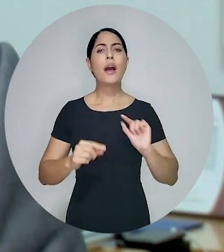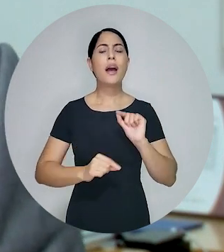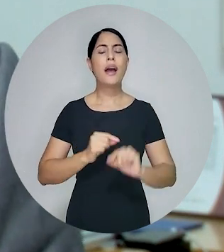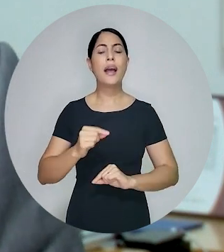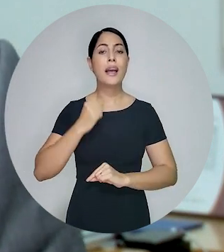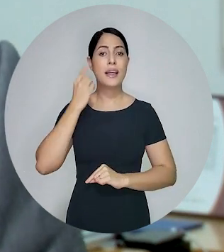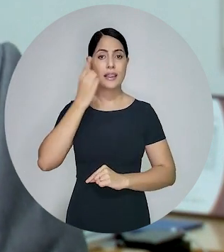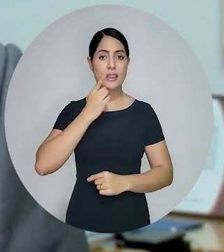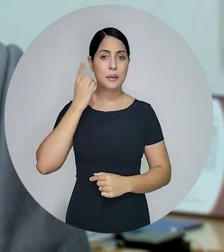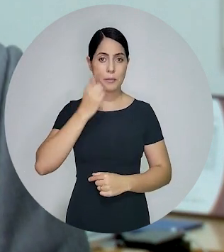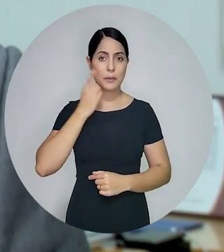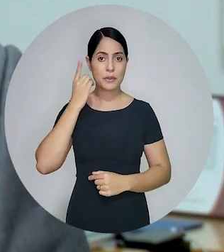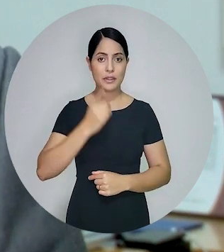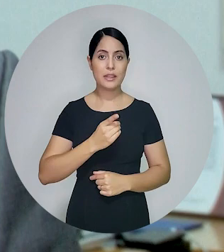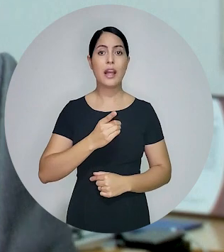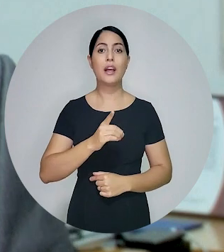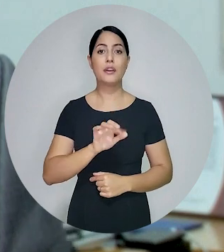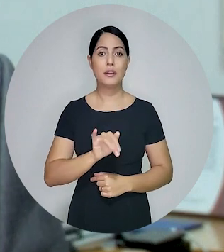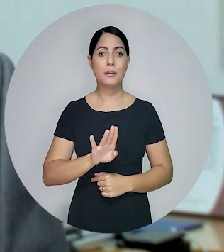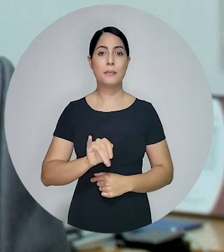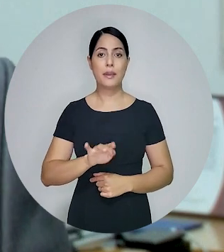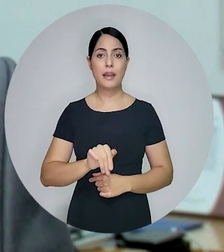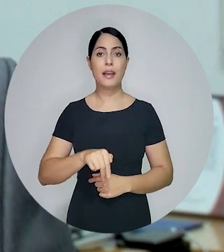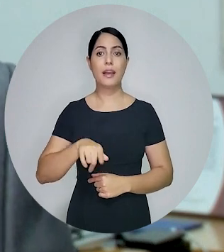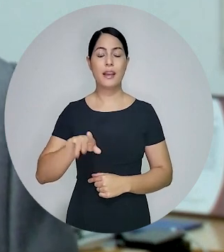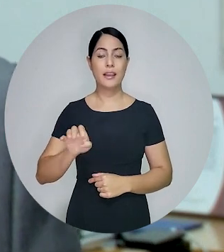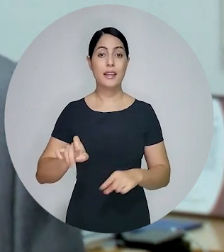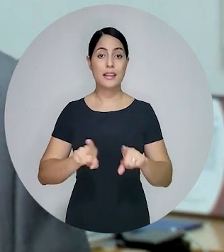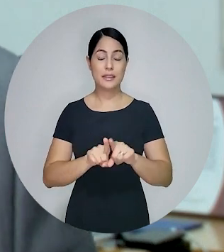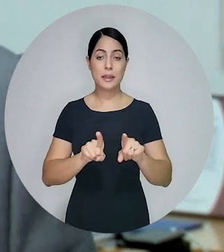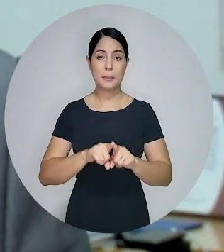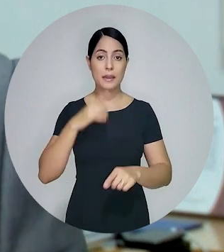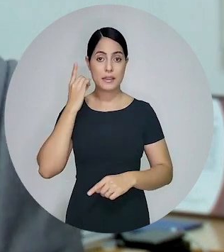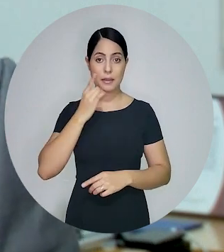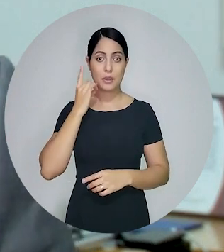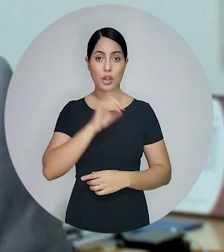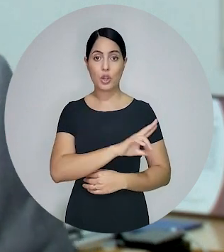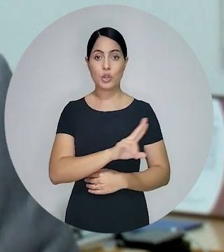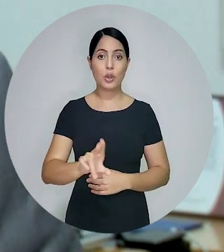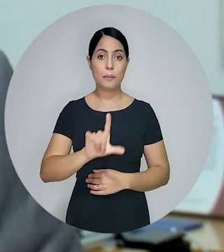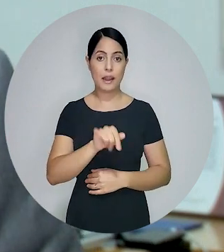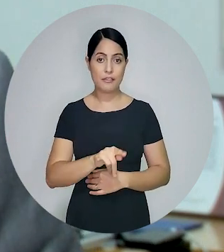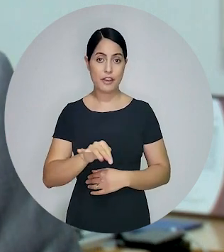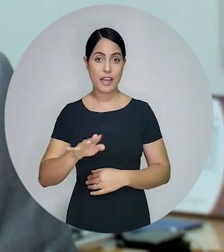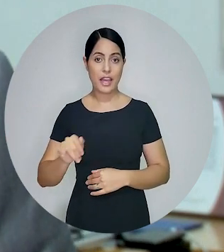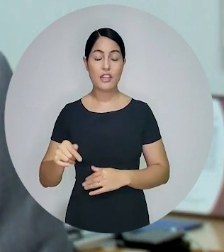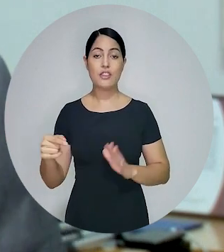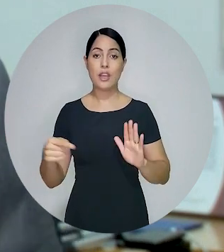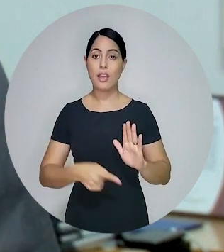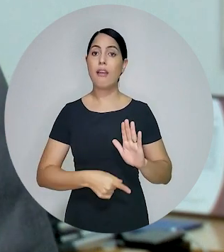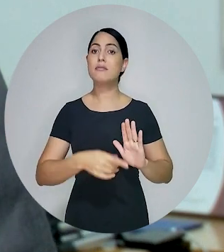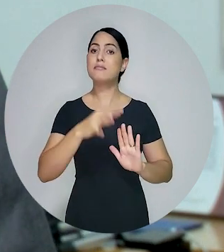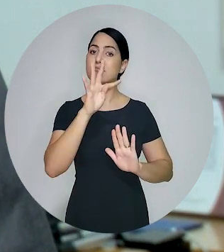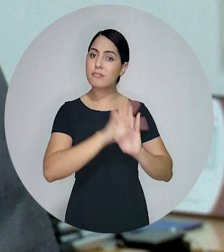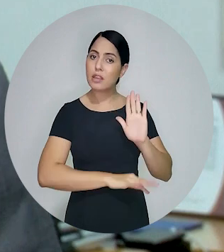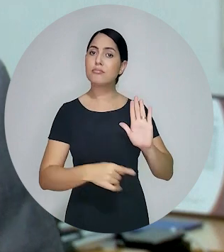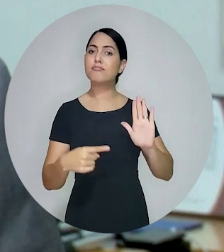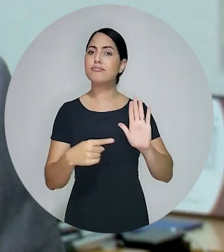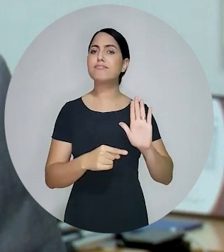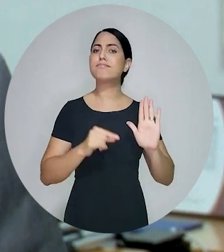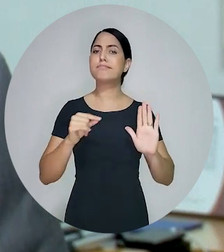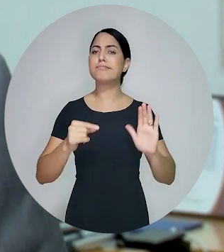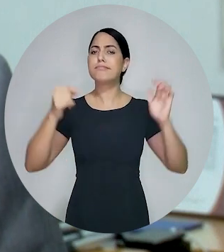pelo deputado federal Paulo Abiakel e relatado pelo deputado Lafayette. Esse texto traz a ampliação dos direitos